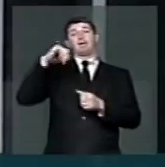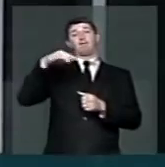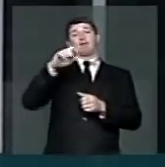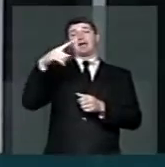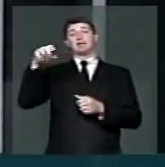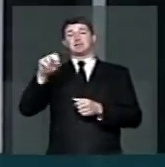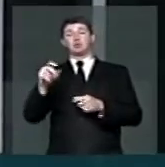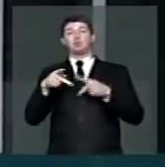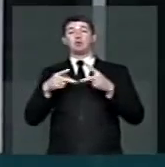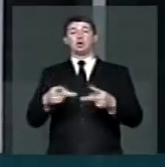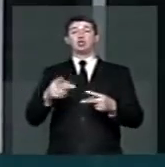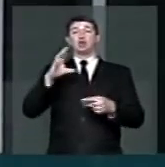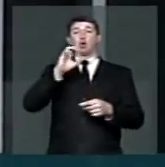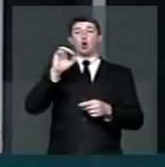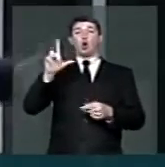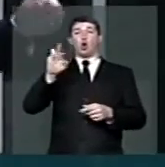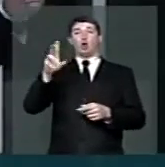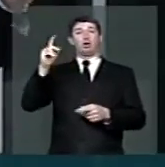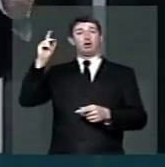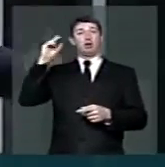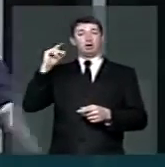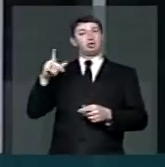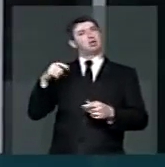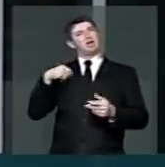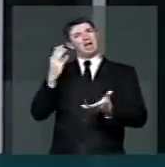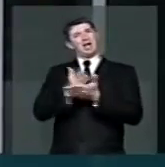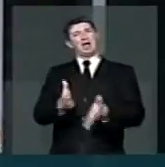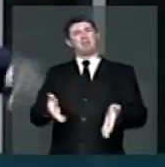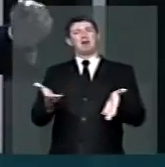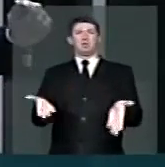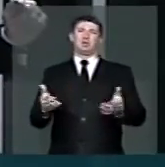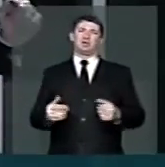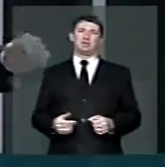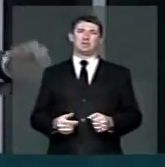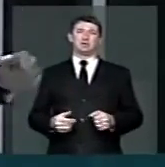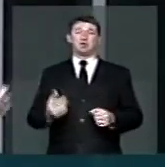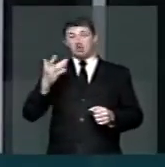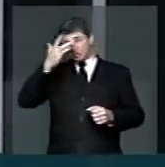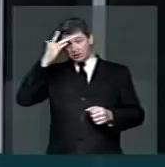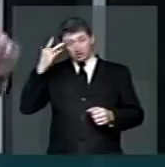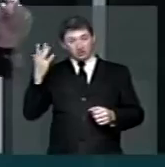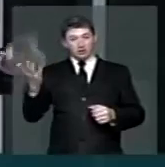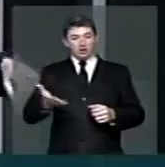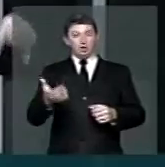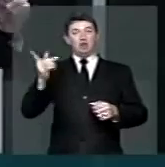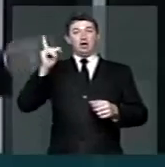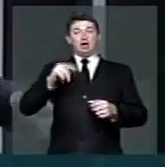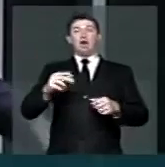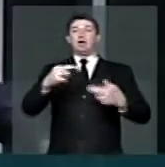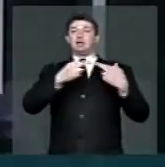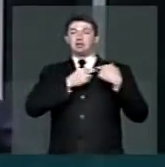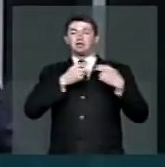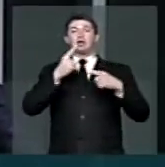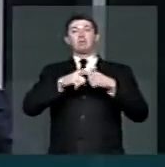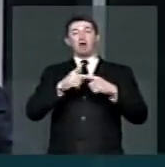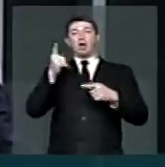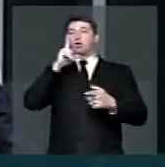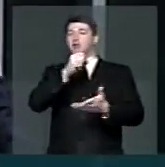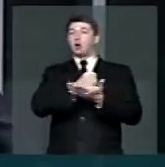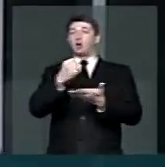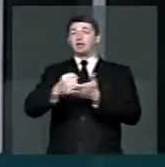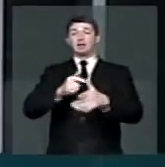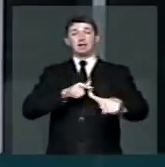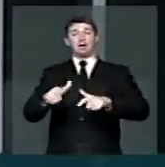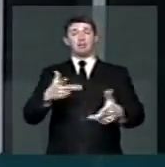Plano Verão e do Plano Collor. Temos que acabar com essa injustiça com aqueles que são hoje dos maiores responsáveis pela geração de emprego no